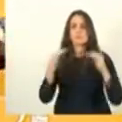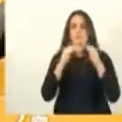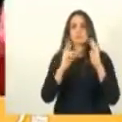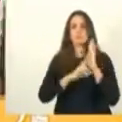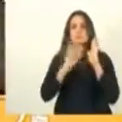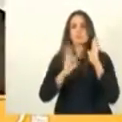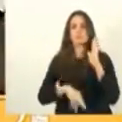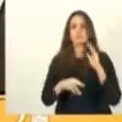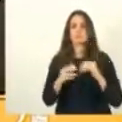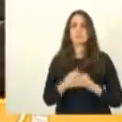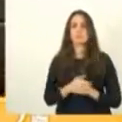relator.